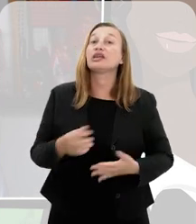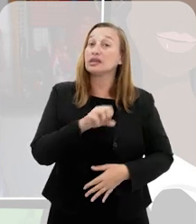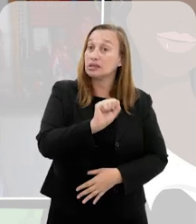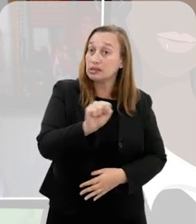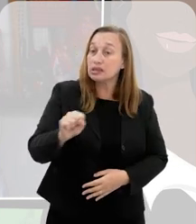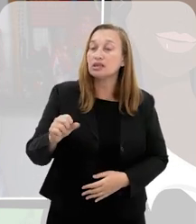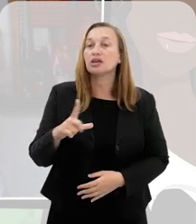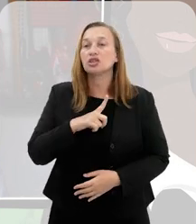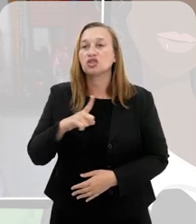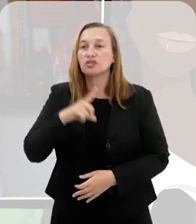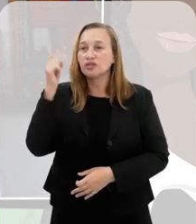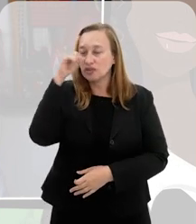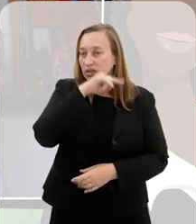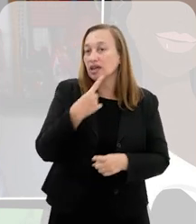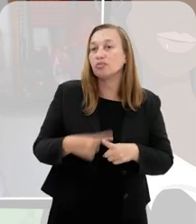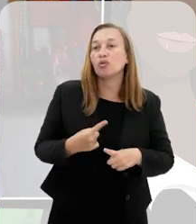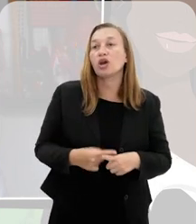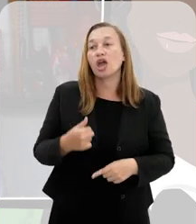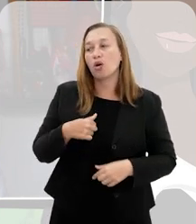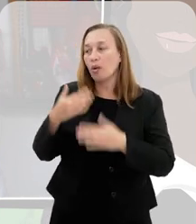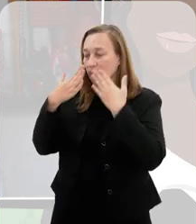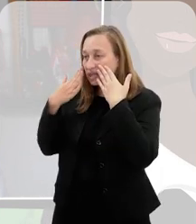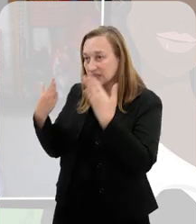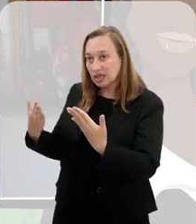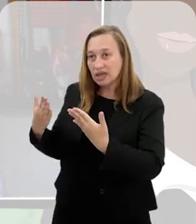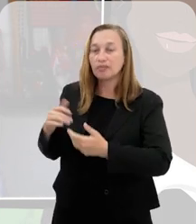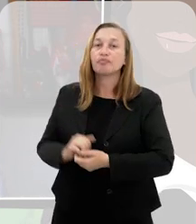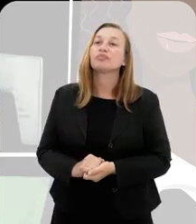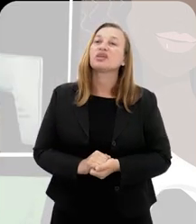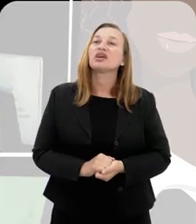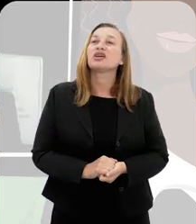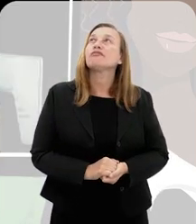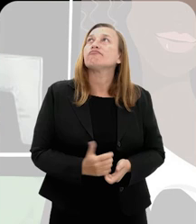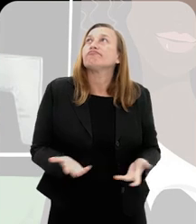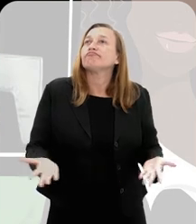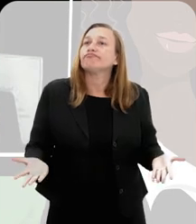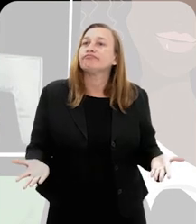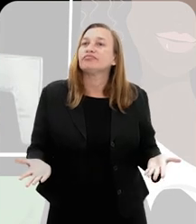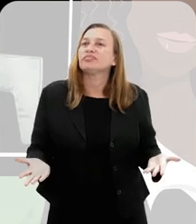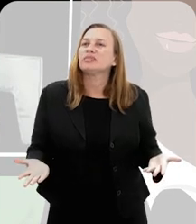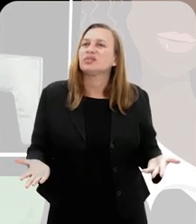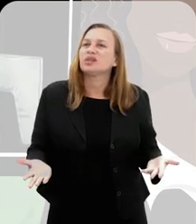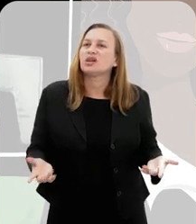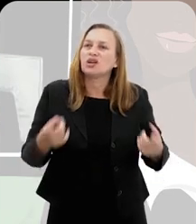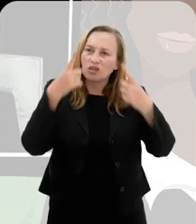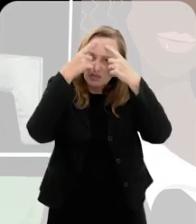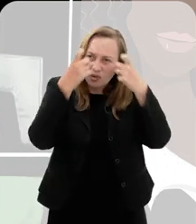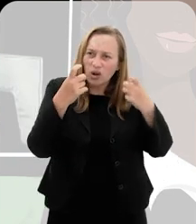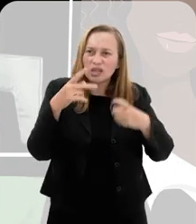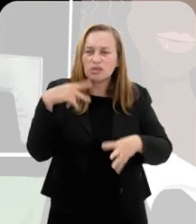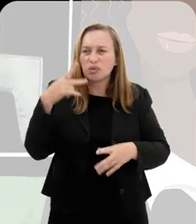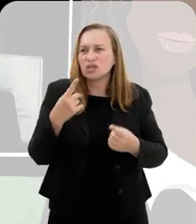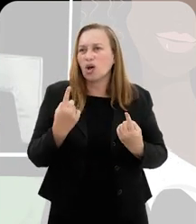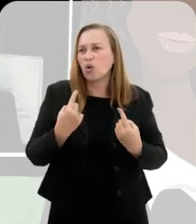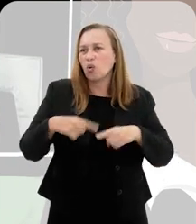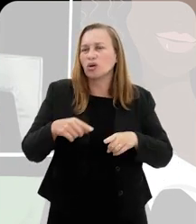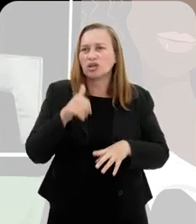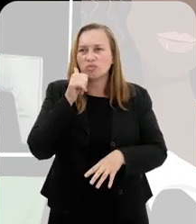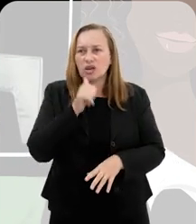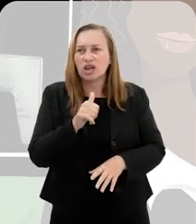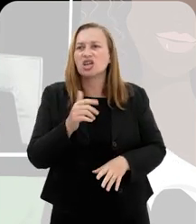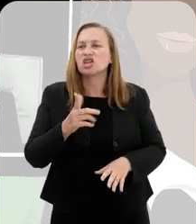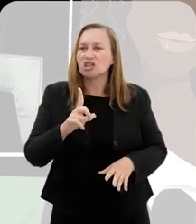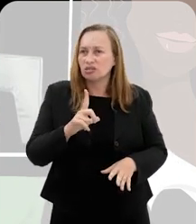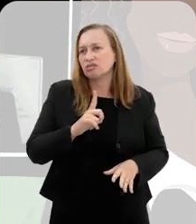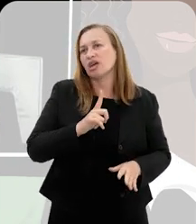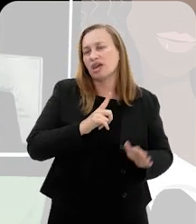Sim, e aí eu tive essa dificuldade porque quando eu apresentei, trouxeram como assim violência